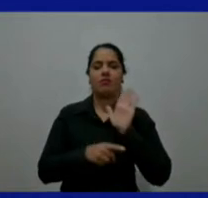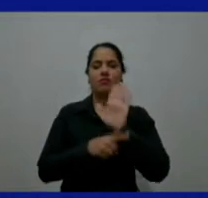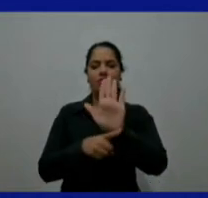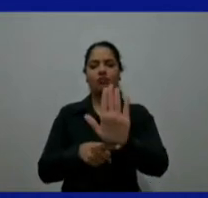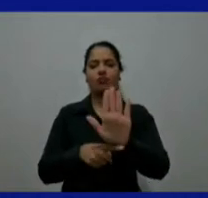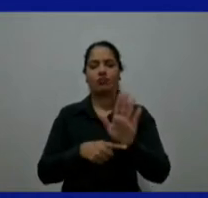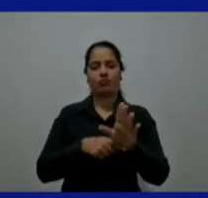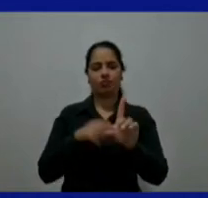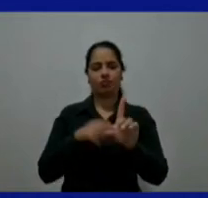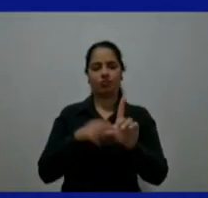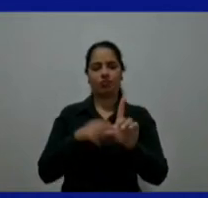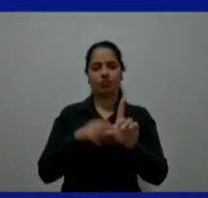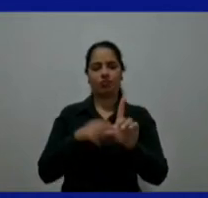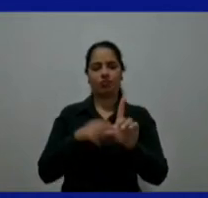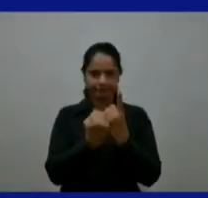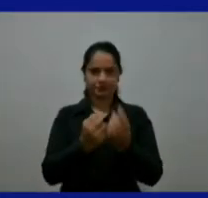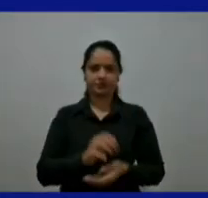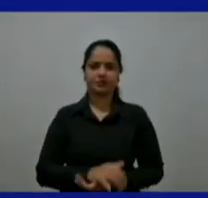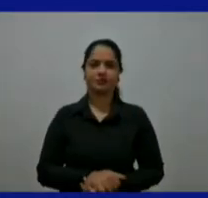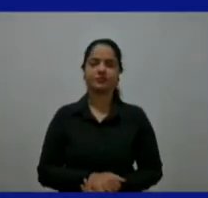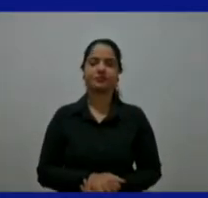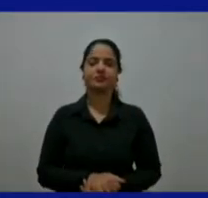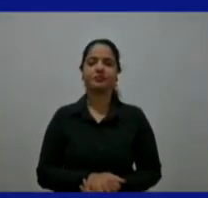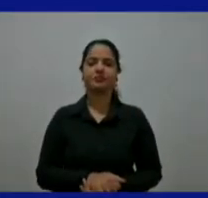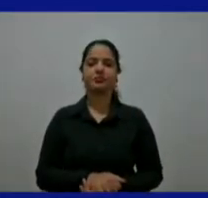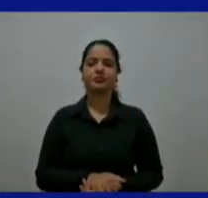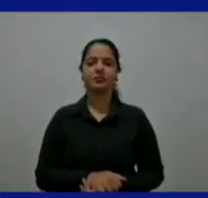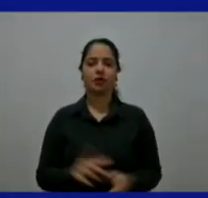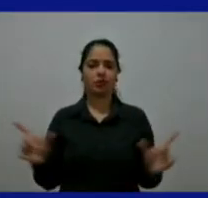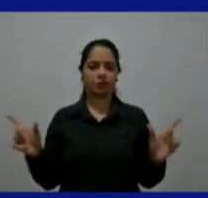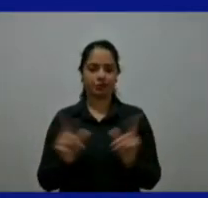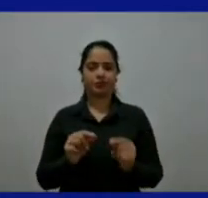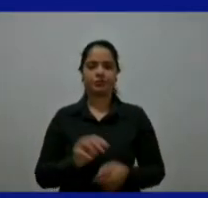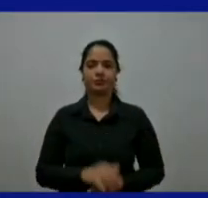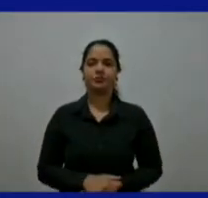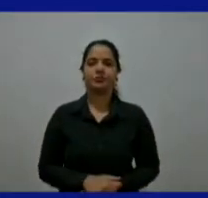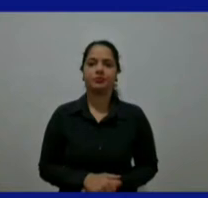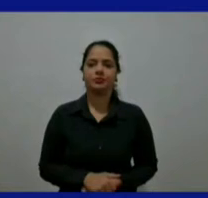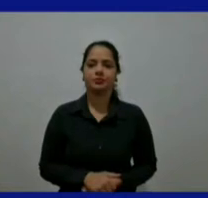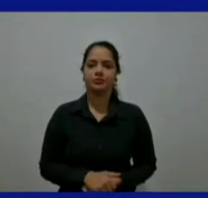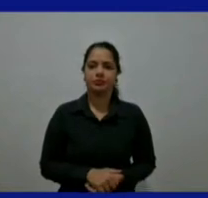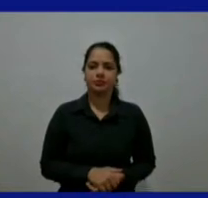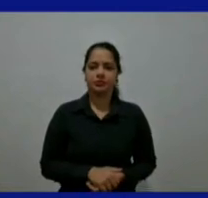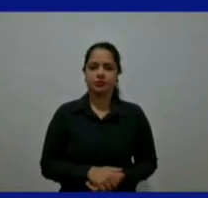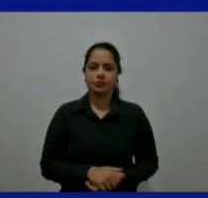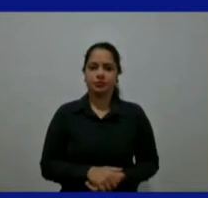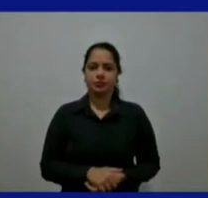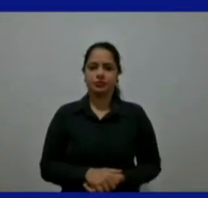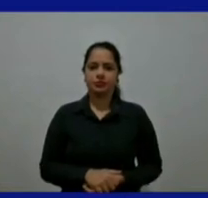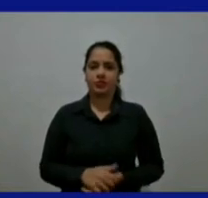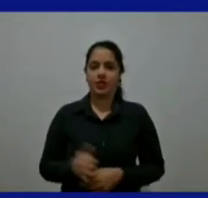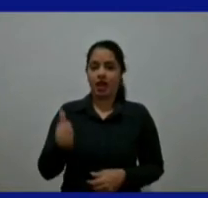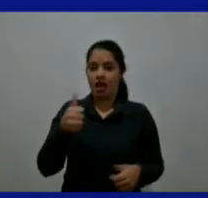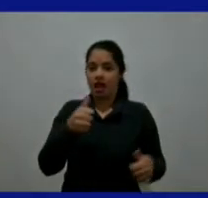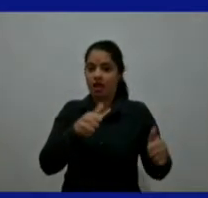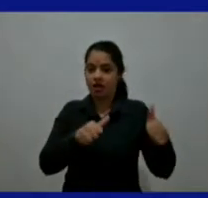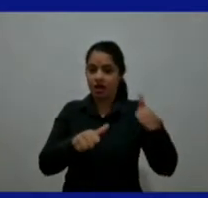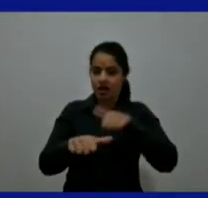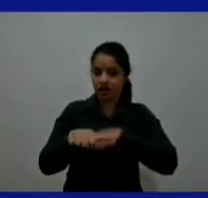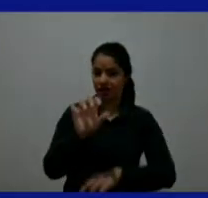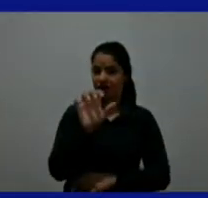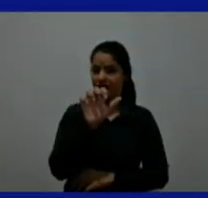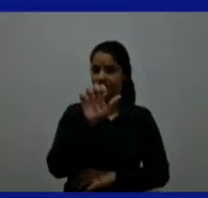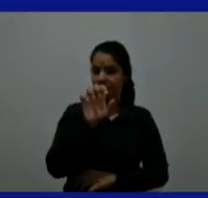Concluindo, e eu disse que seria rápido, a avaliação ESG é o caminho, eu não tenho a